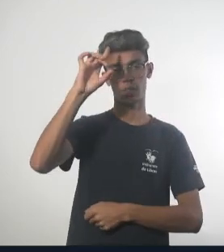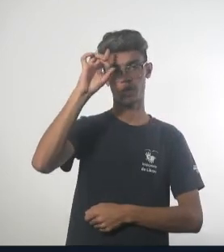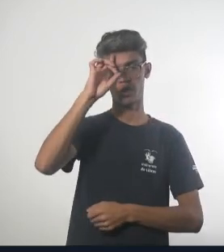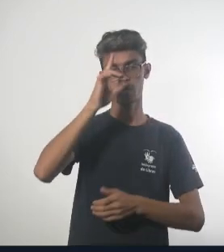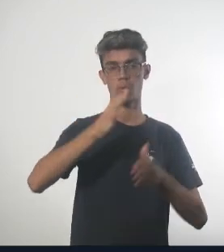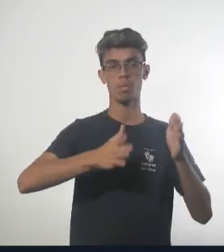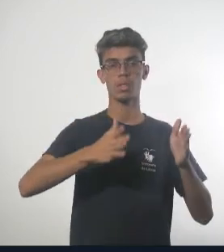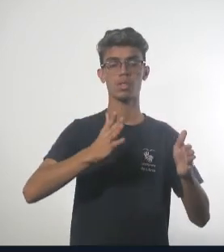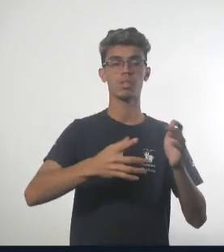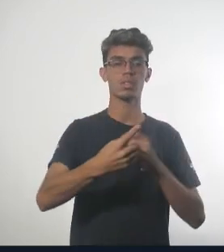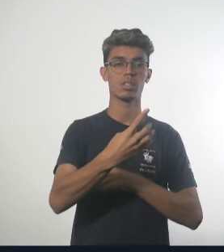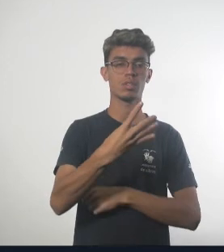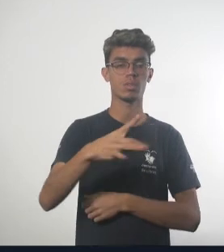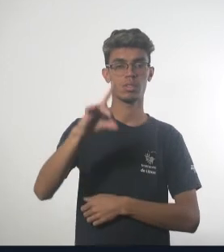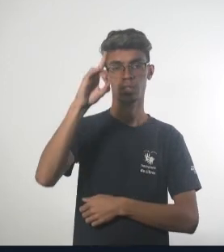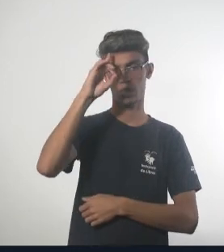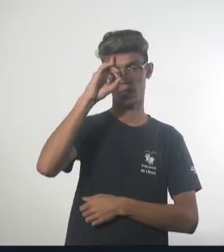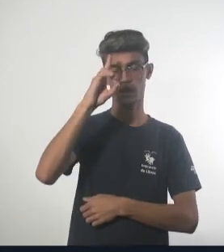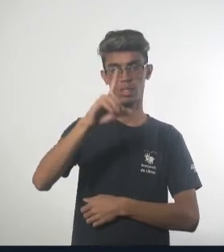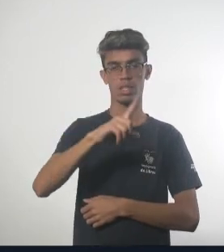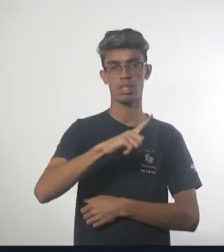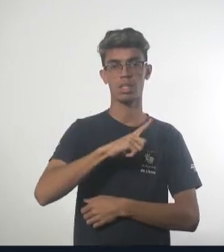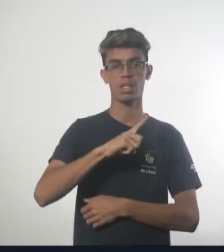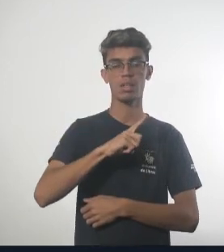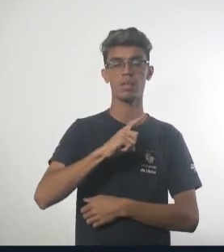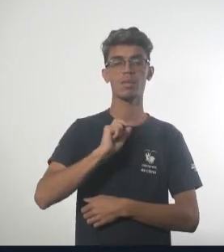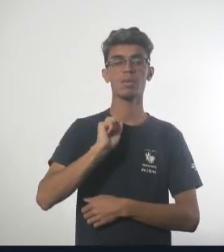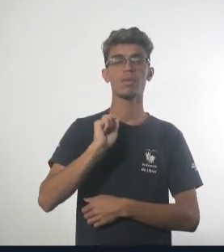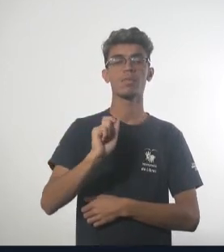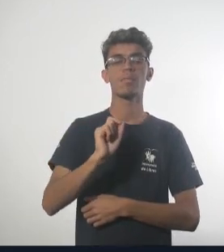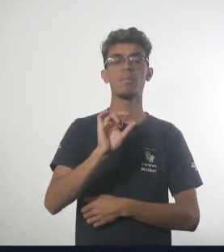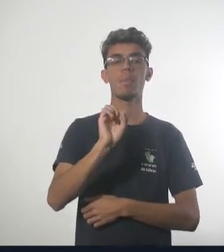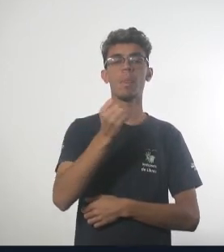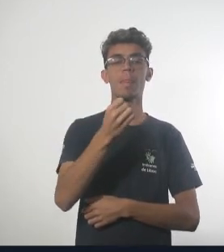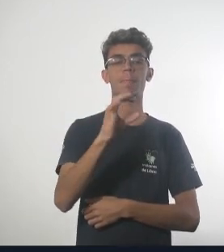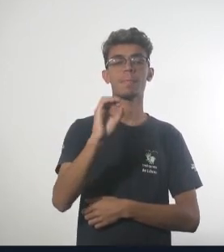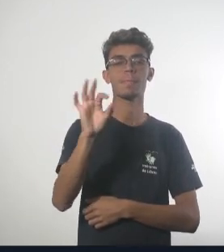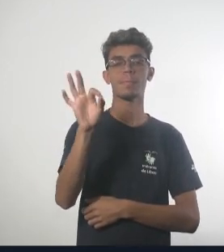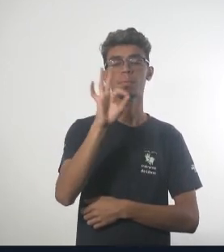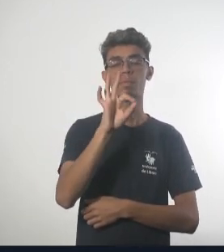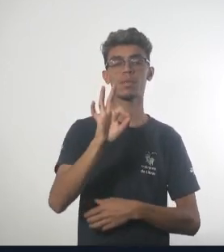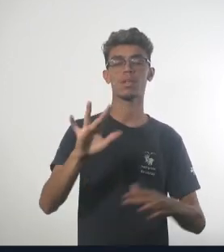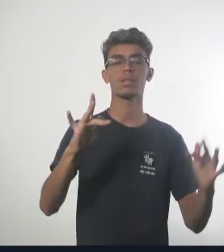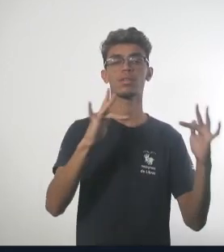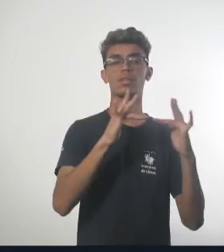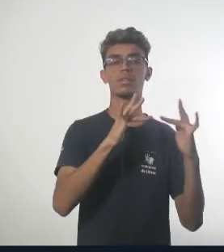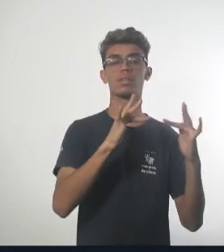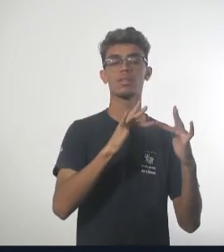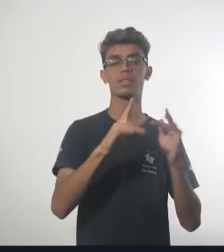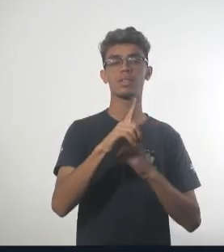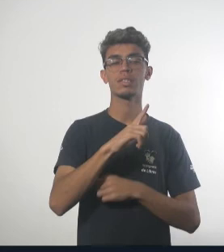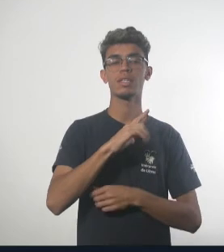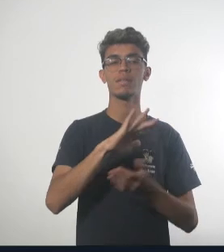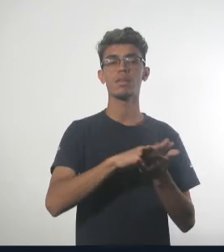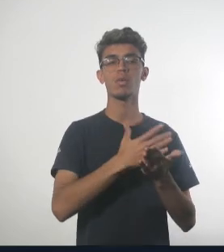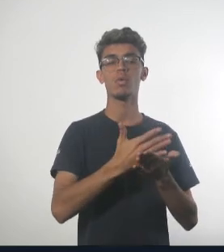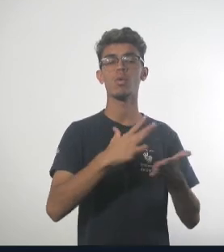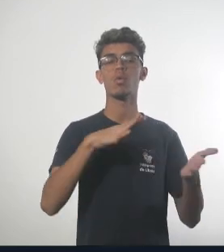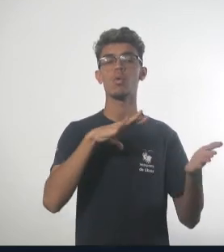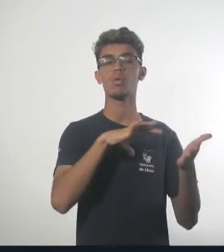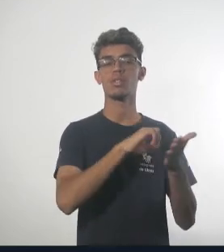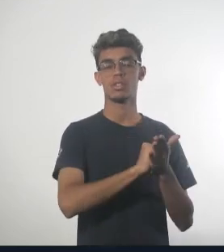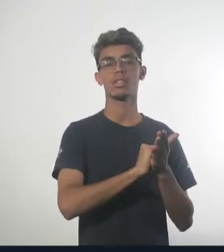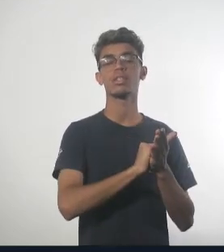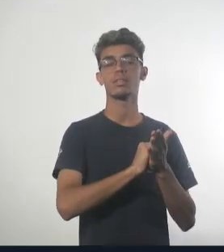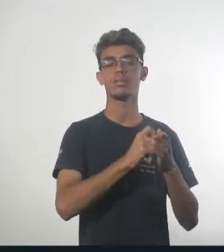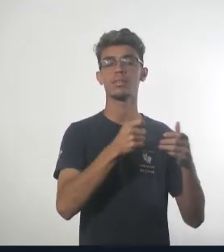máximo de 14 dias. Nós tivemos aí praticamente 80% dos contatos com algum monitoramento registrados.